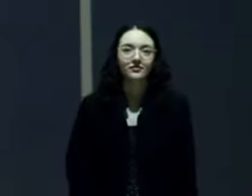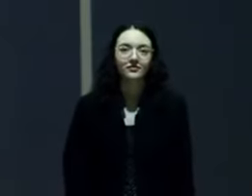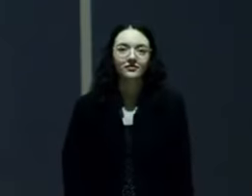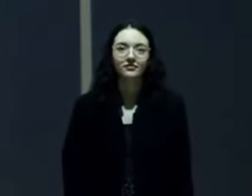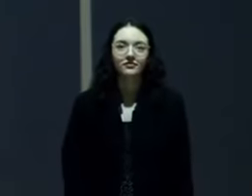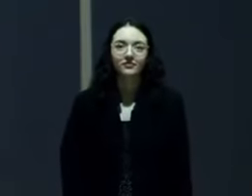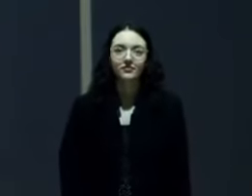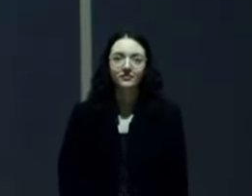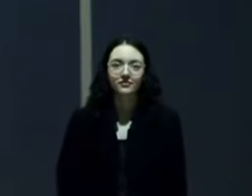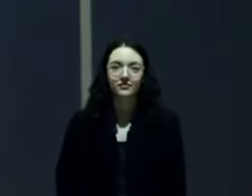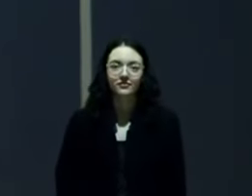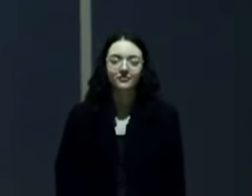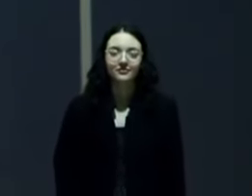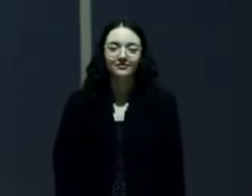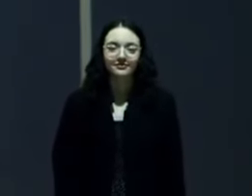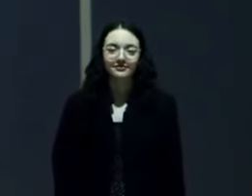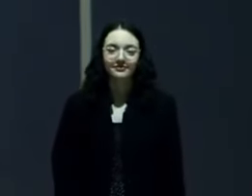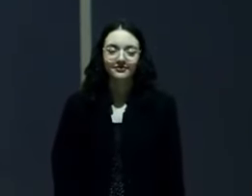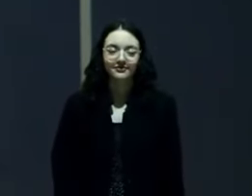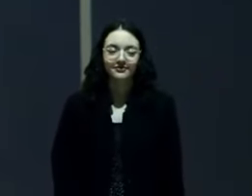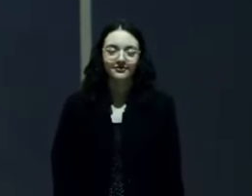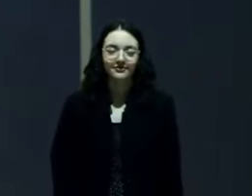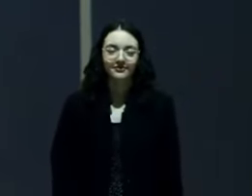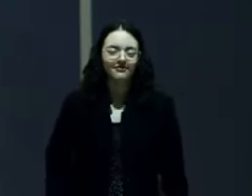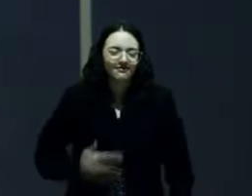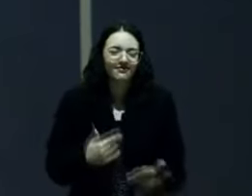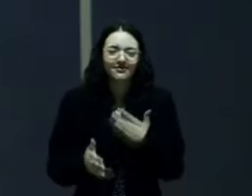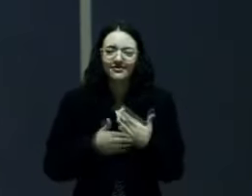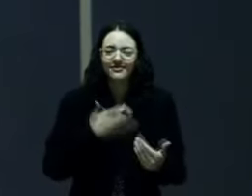Tanto faz como tanto fez.